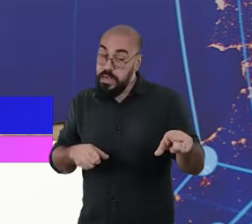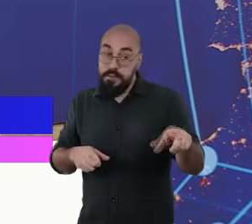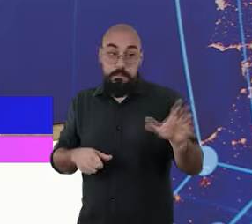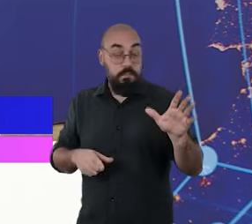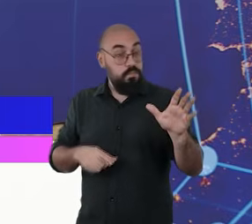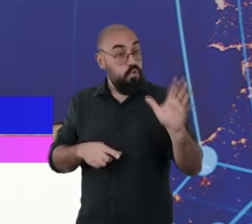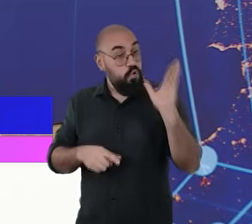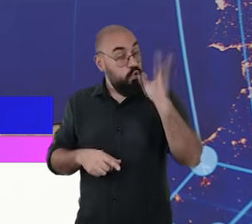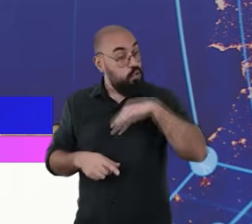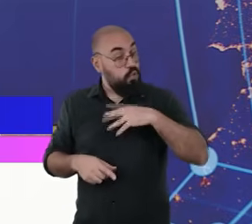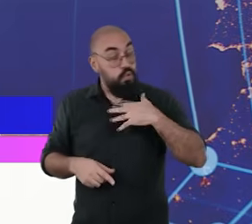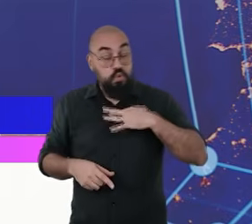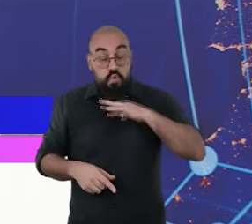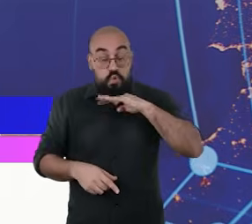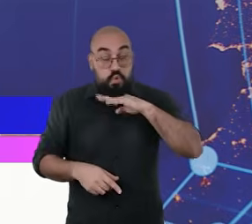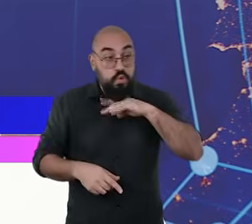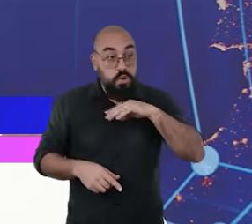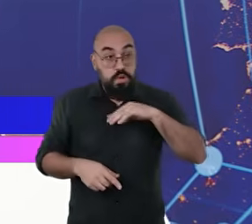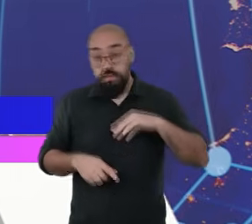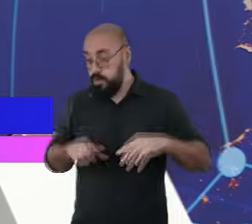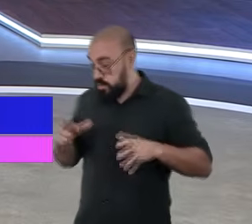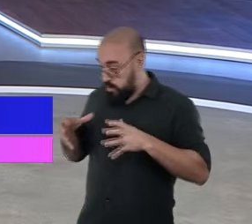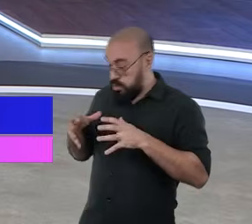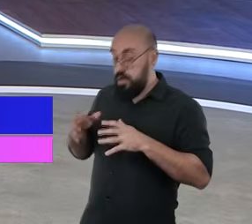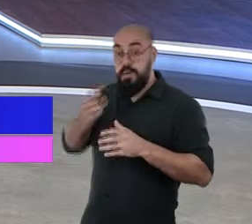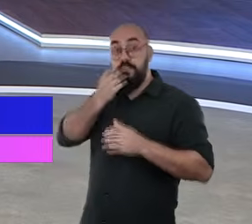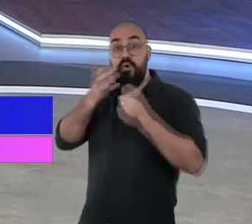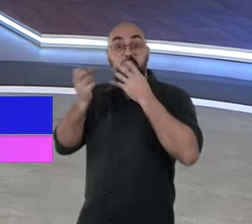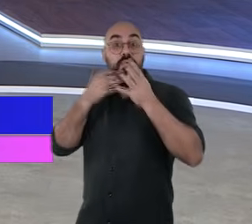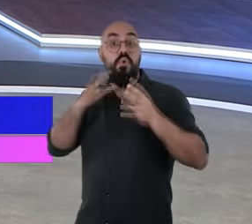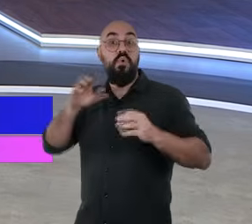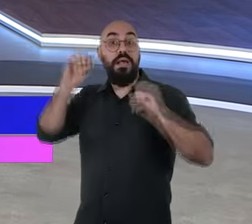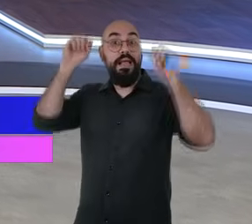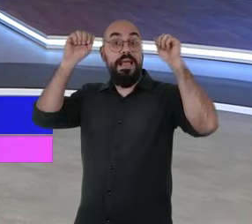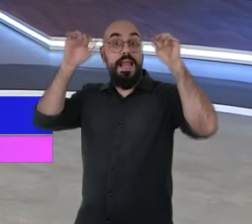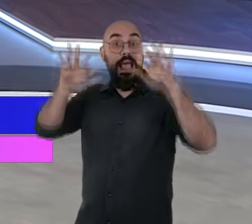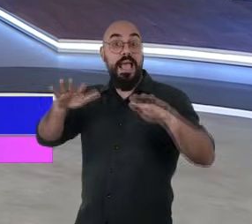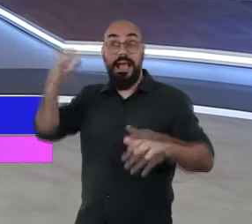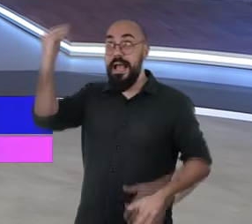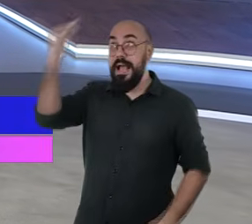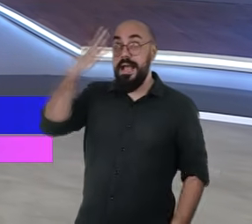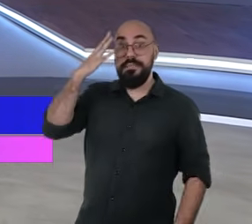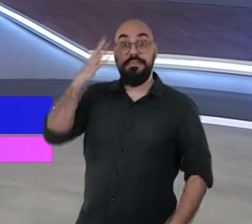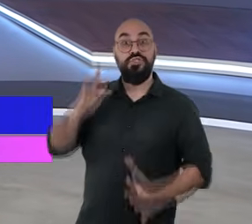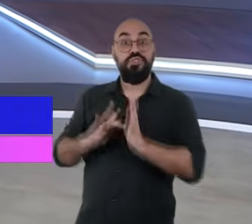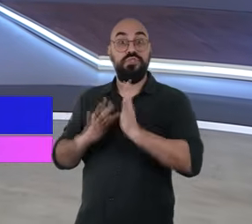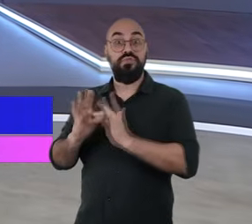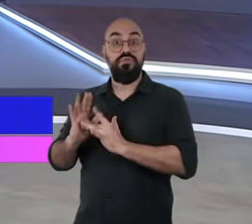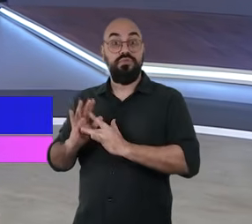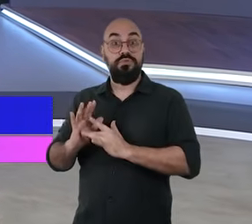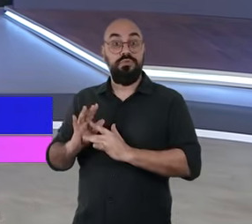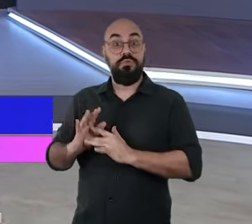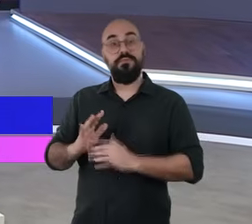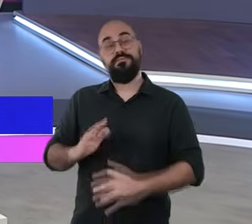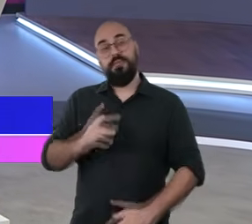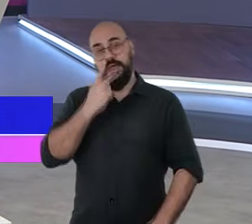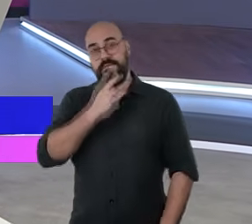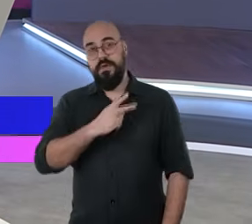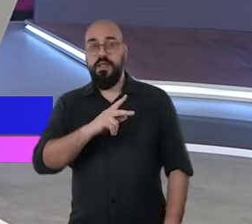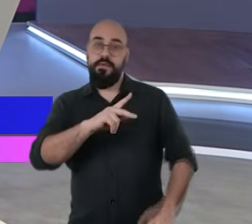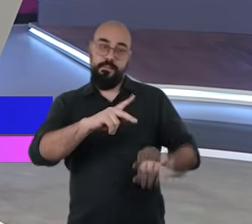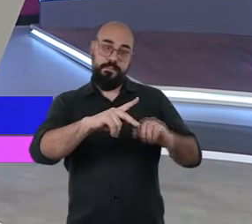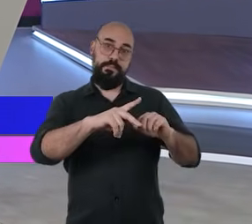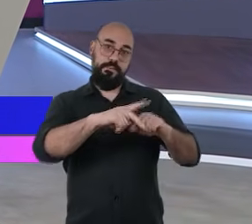amor e a graça de Cristo Jesus. Além do egoísmo, Paulo diz que os seres humanos serão